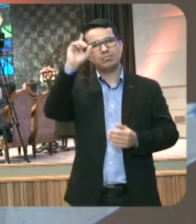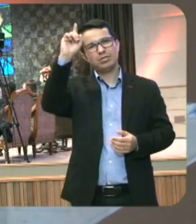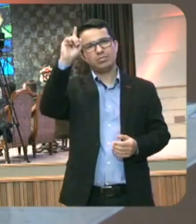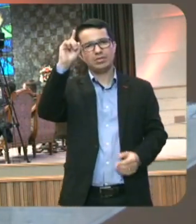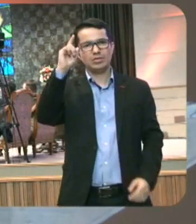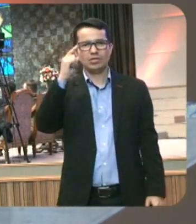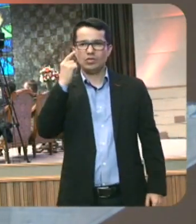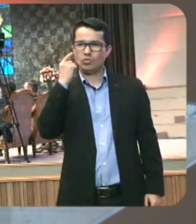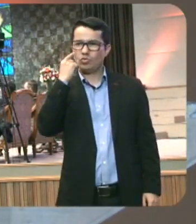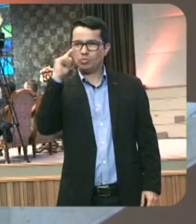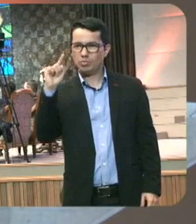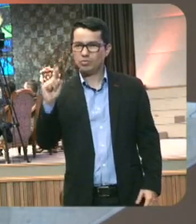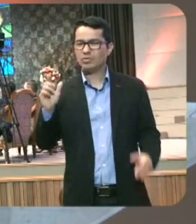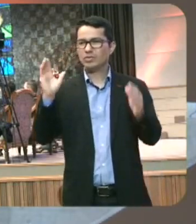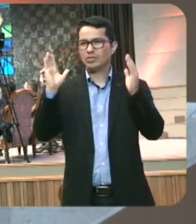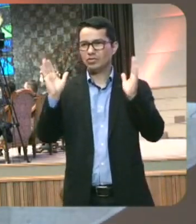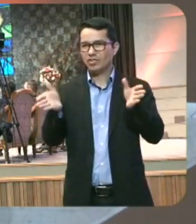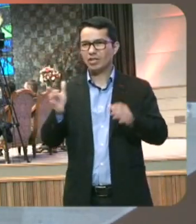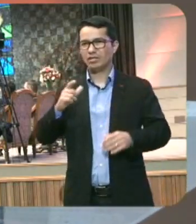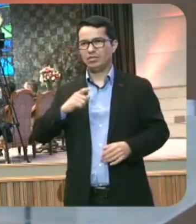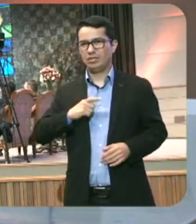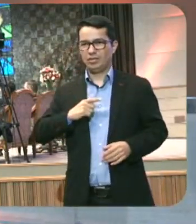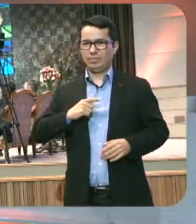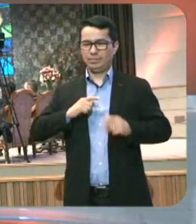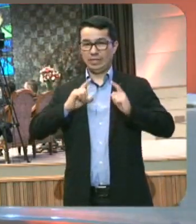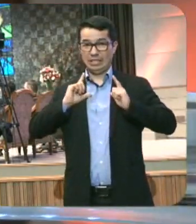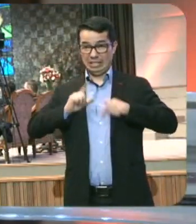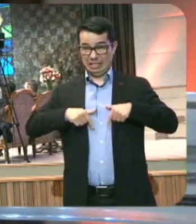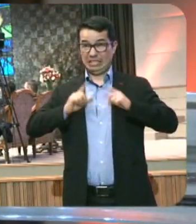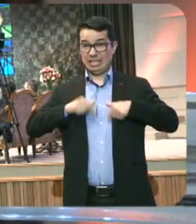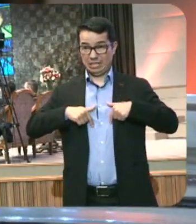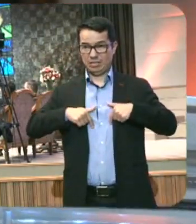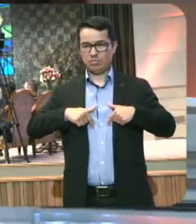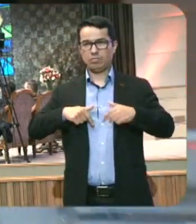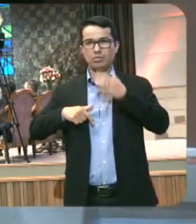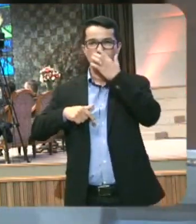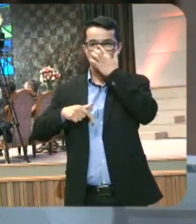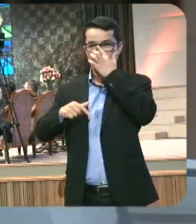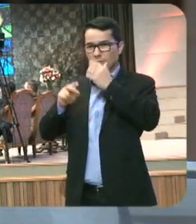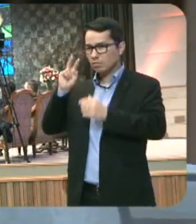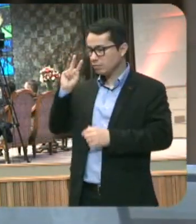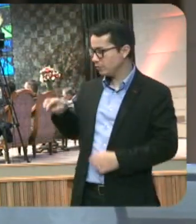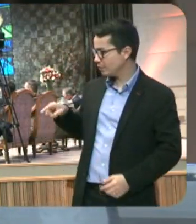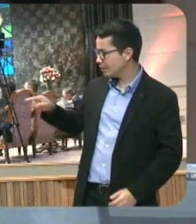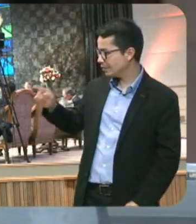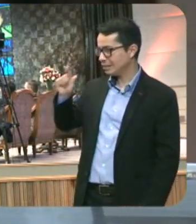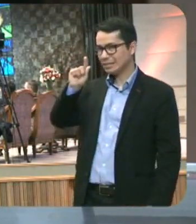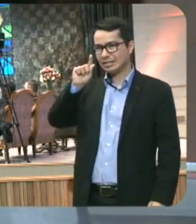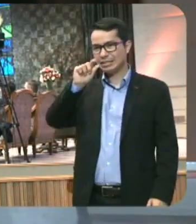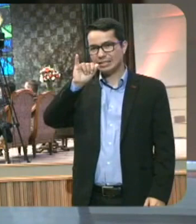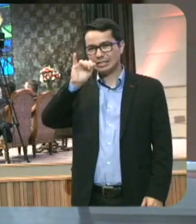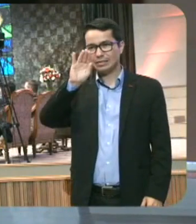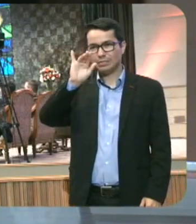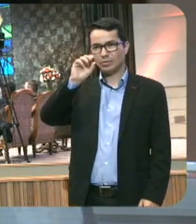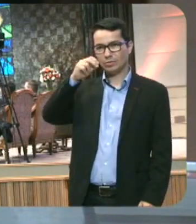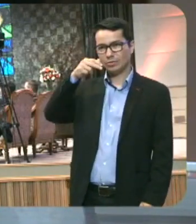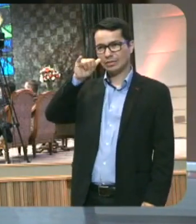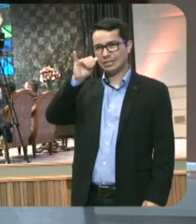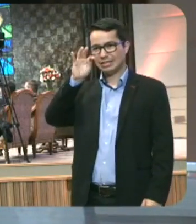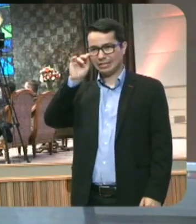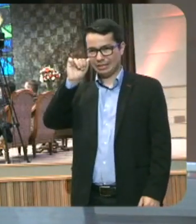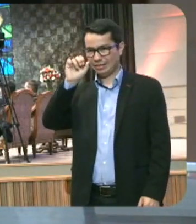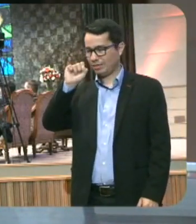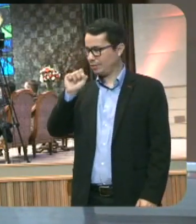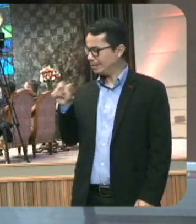Israel, mesmo depois de descobrir que os gibeonitas tinham mentido, eles